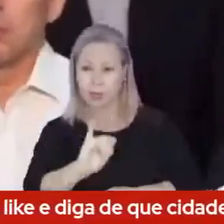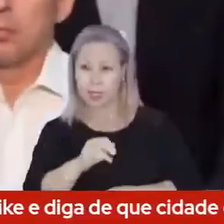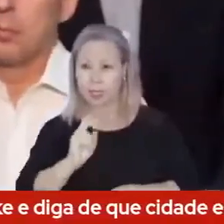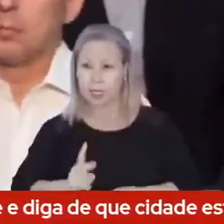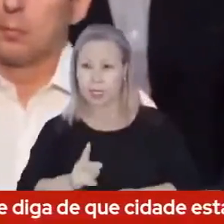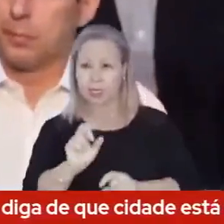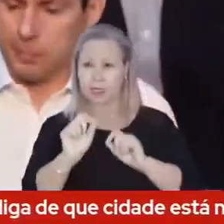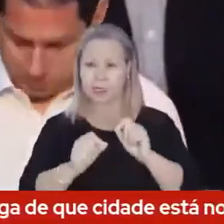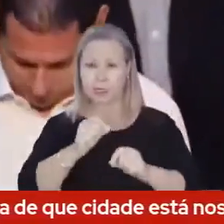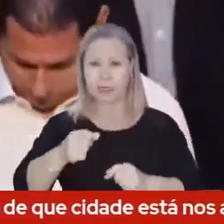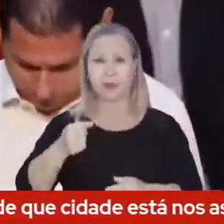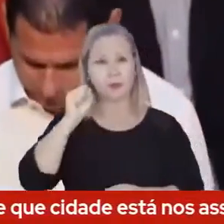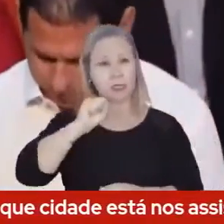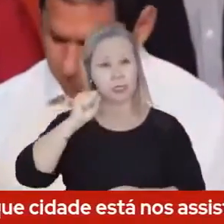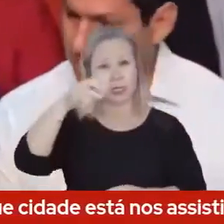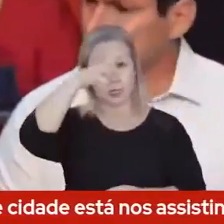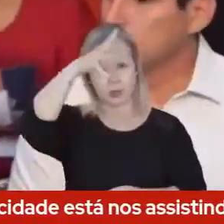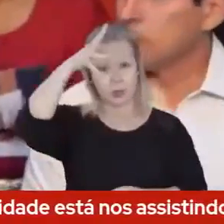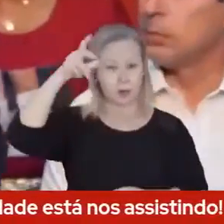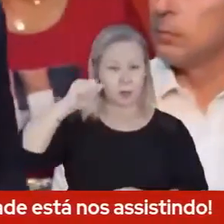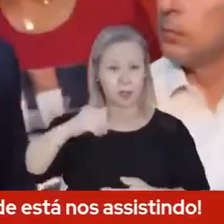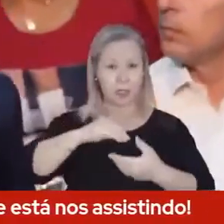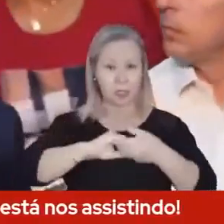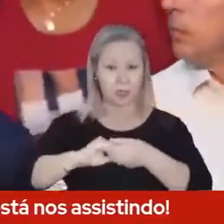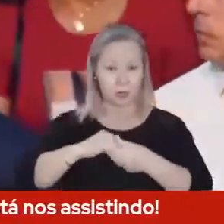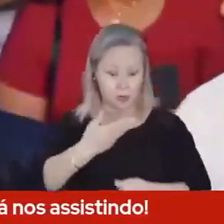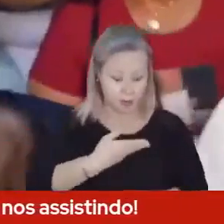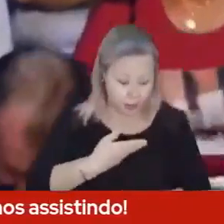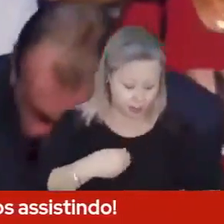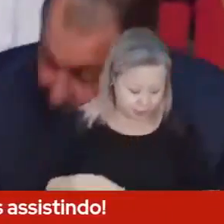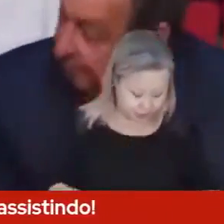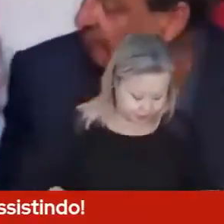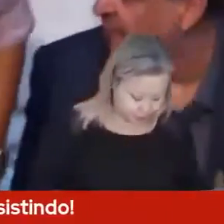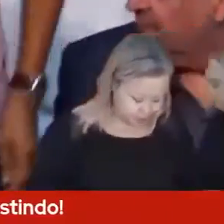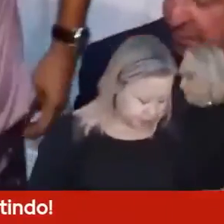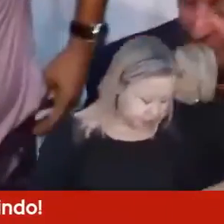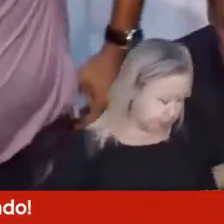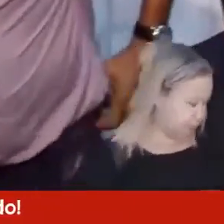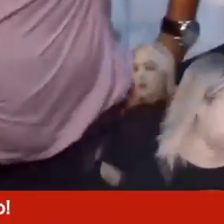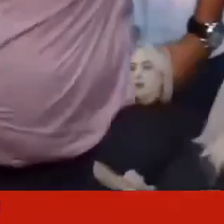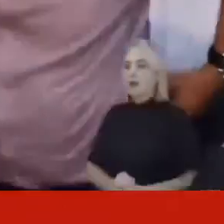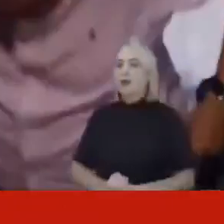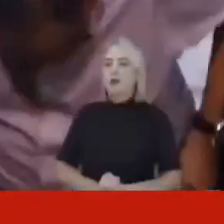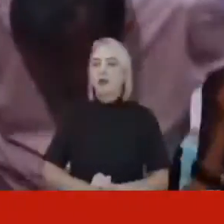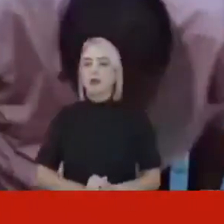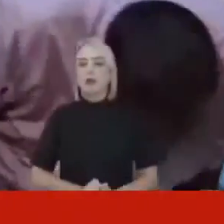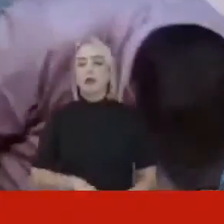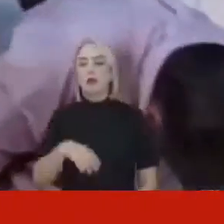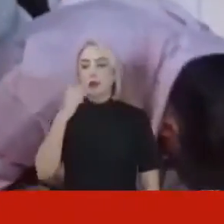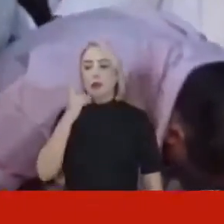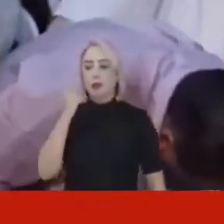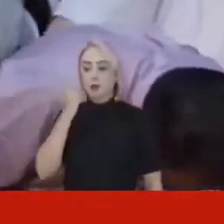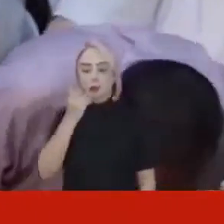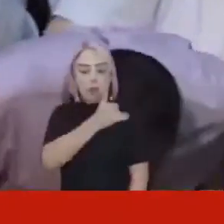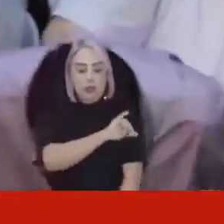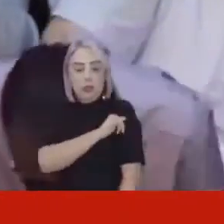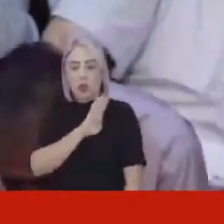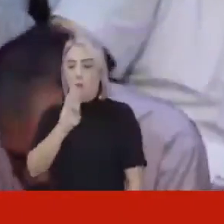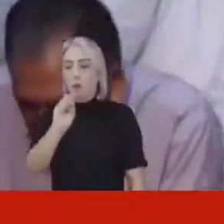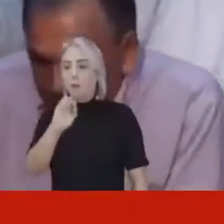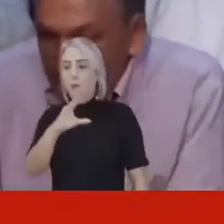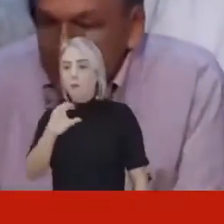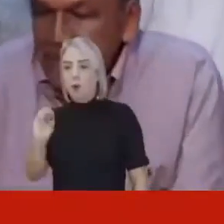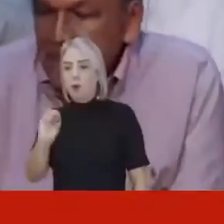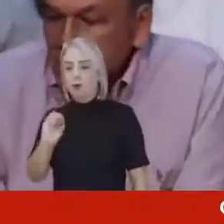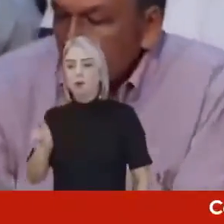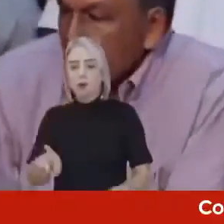e companheiro de primeira hora, Lacerda, Áureo, meu deputado do Rio de Janeiro, e o Bosco Saraiva, também lá do